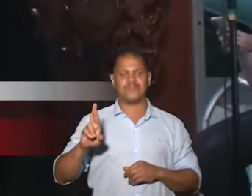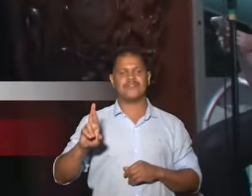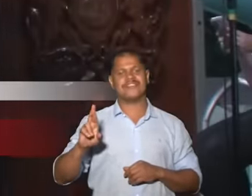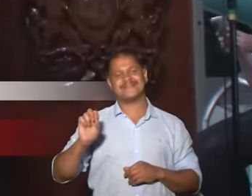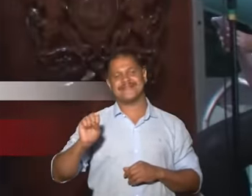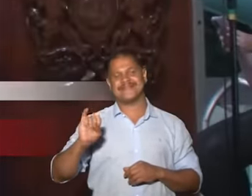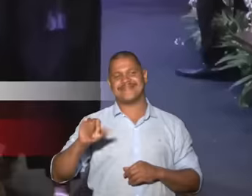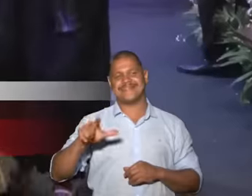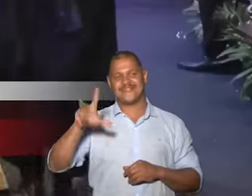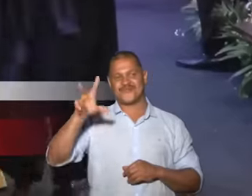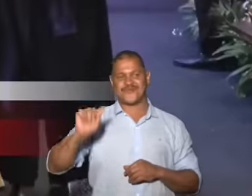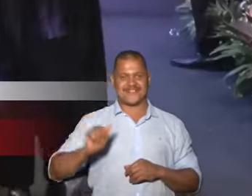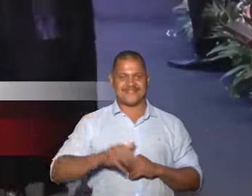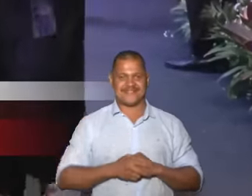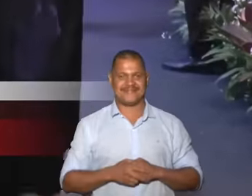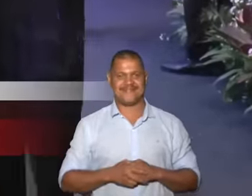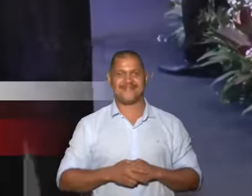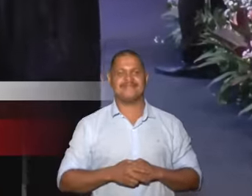Silva,